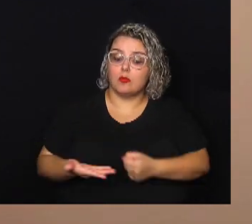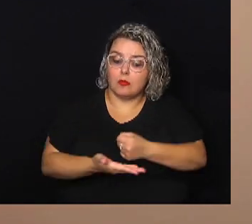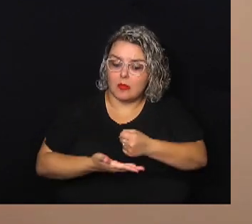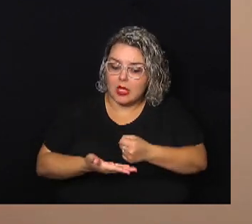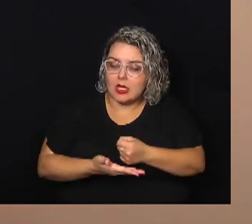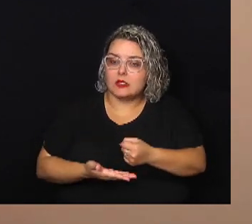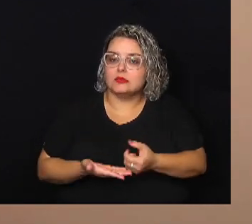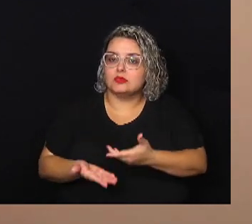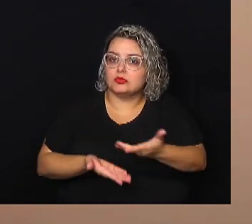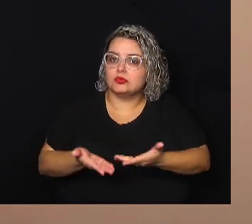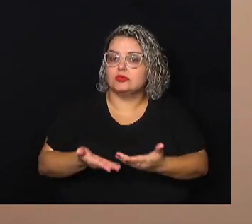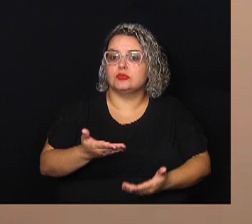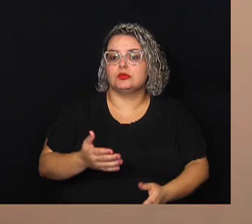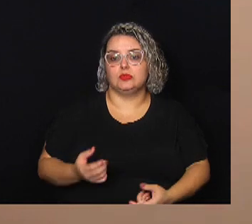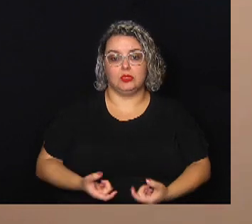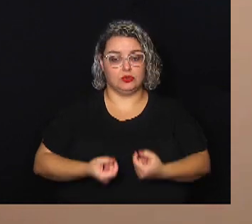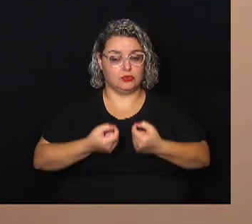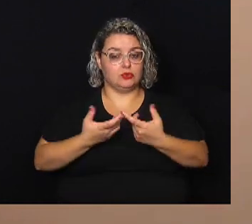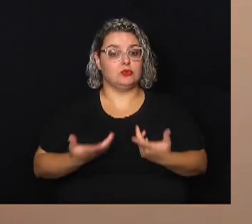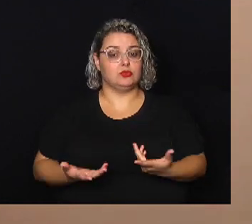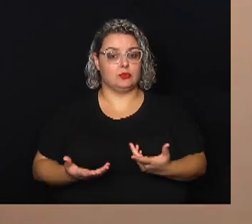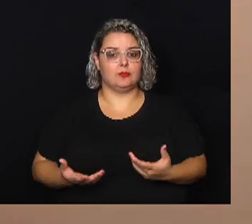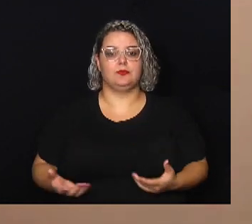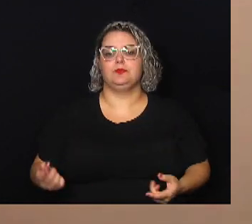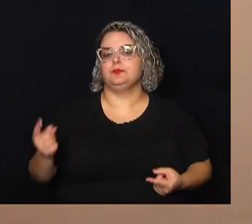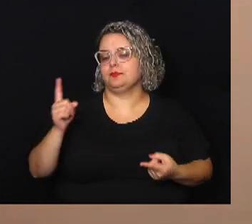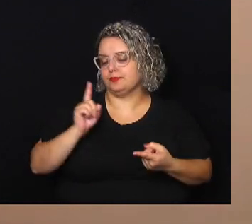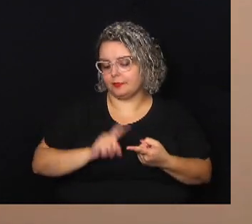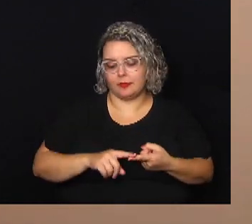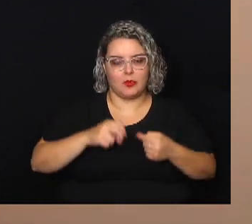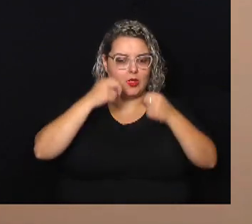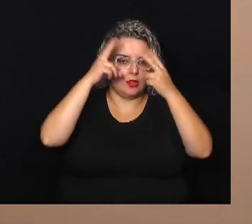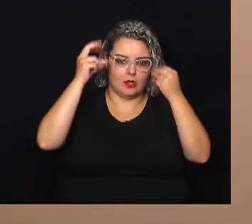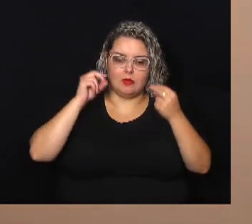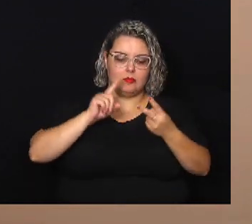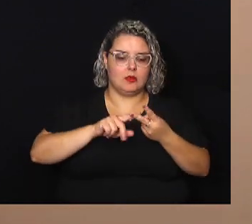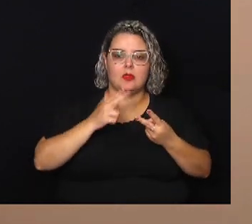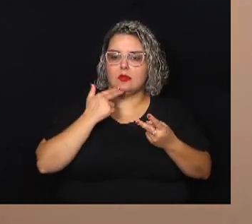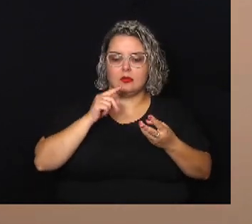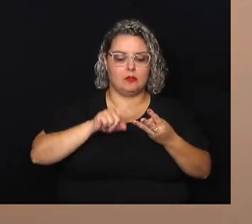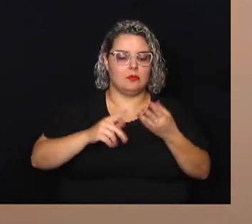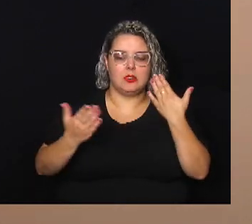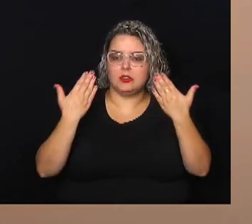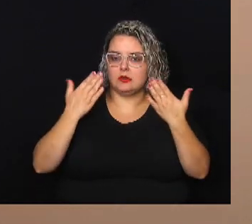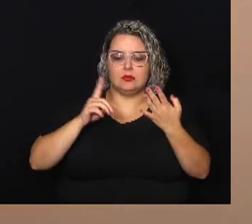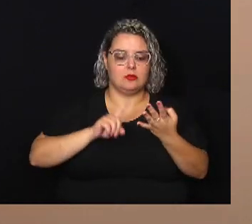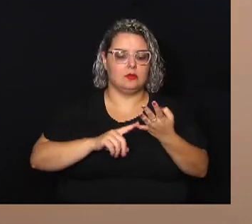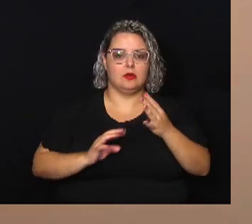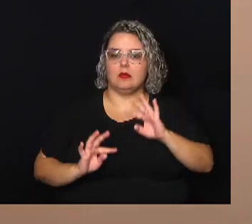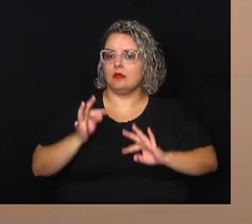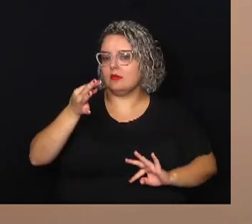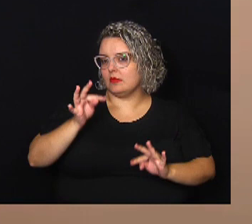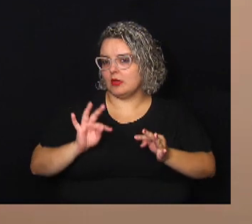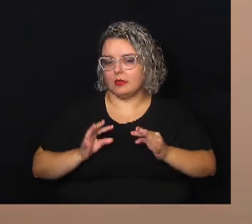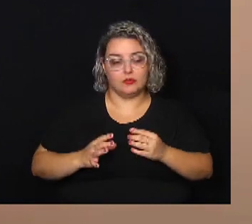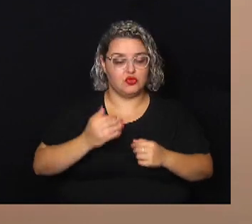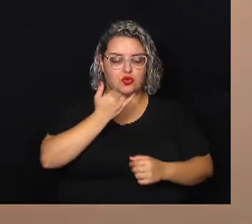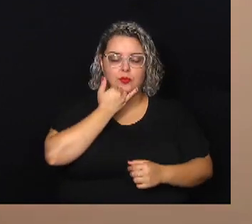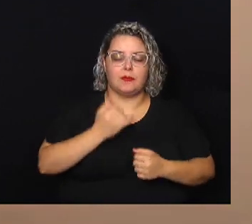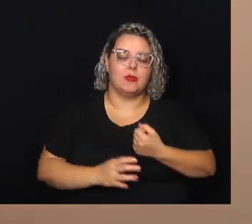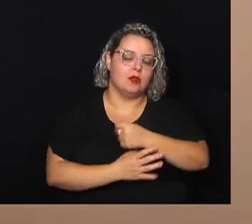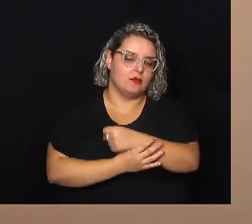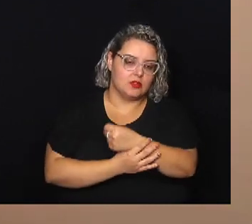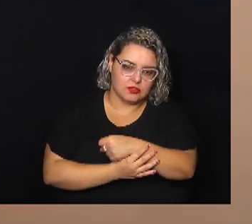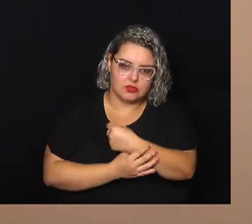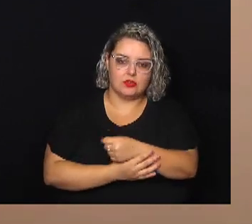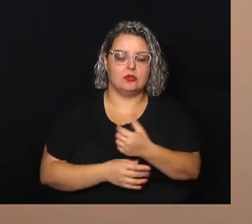A gente sabe que a equipe de saúde composta enfermeiro, nutricionista, psicólogo, fisioterapeuta, assistente